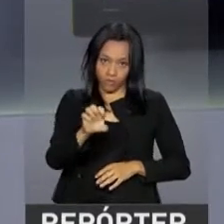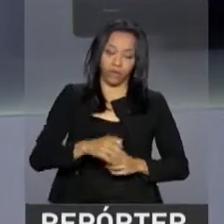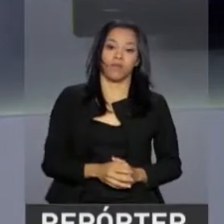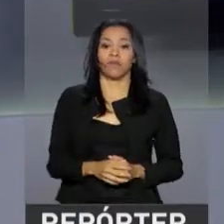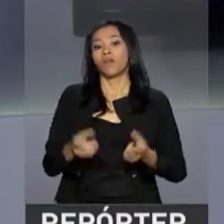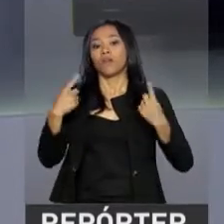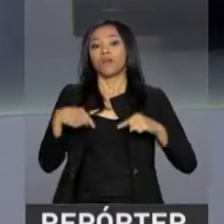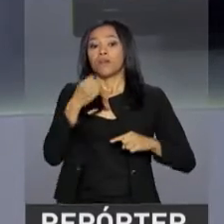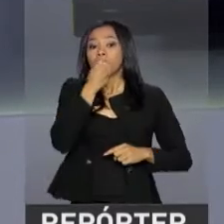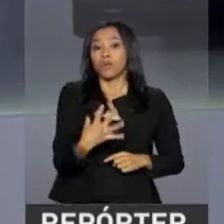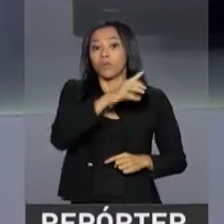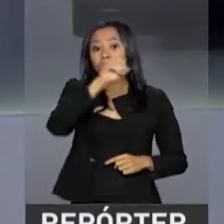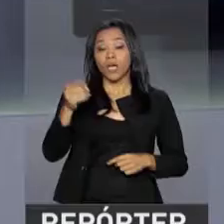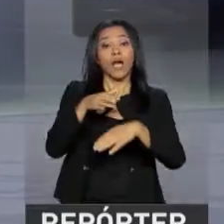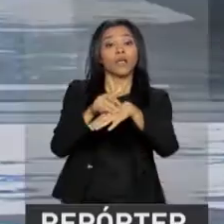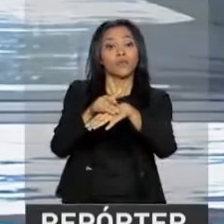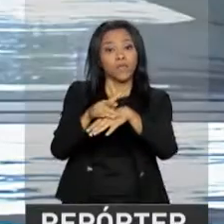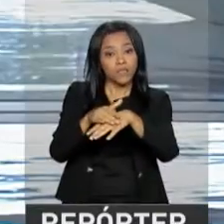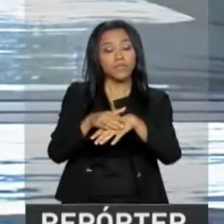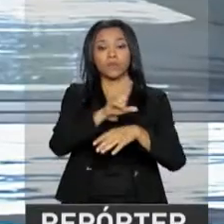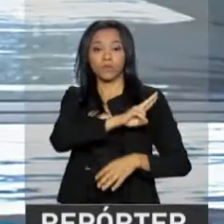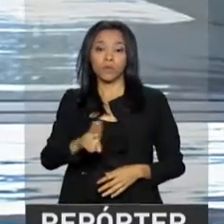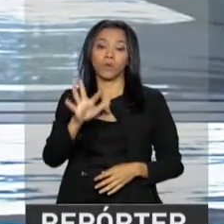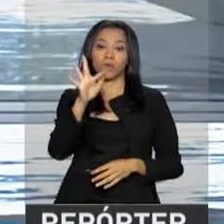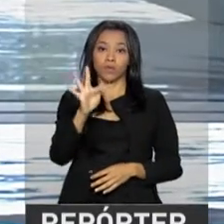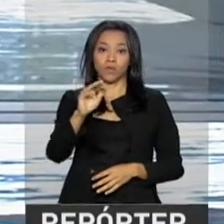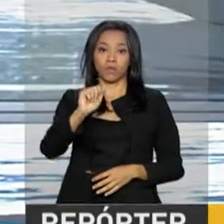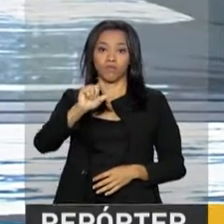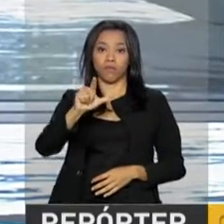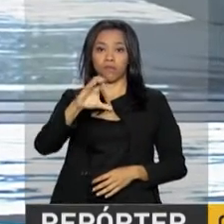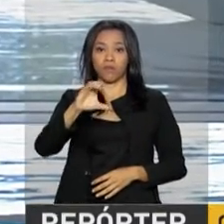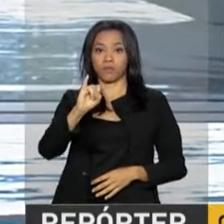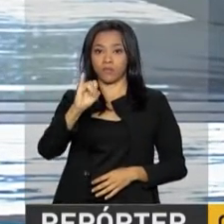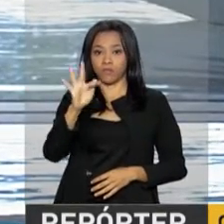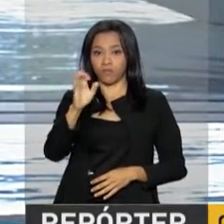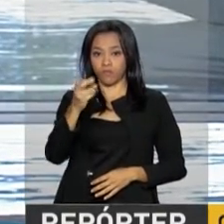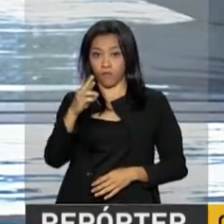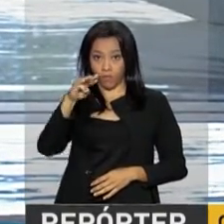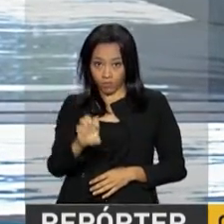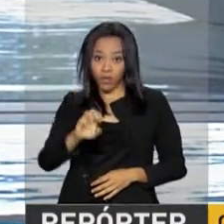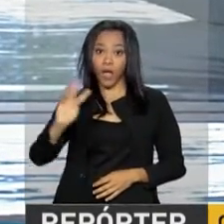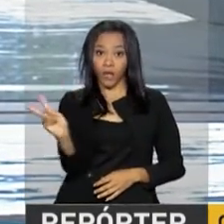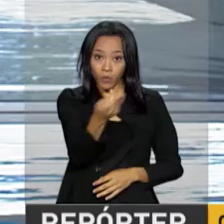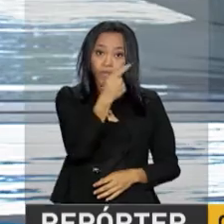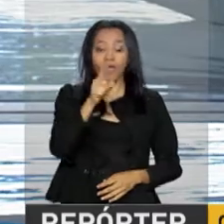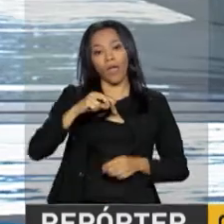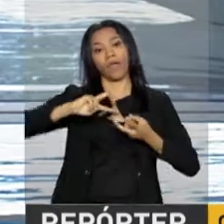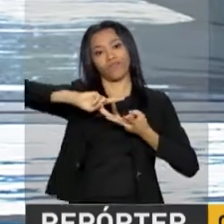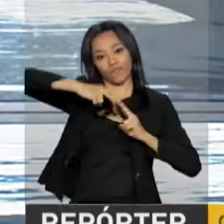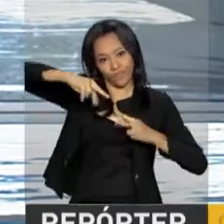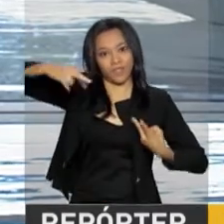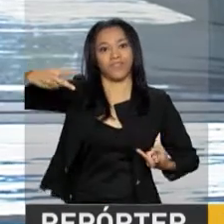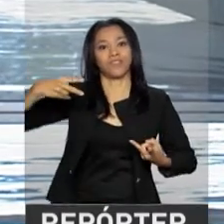Bom dia, Carol. A doença falciforme é genética e atinge principalmente a população negra. De acordo com o